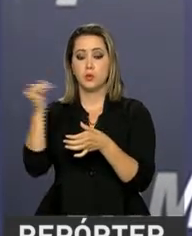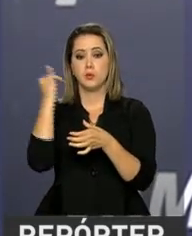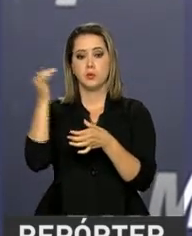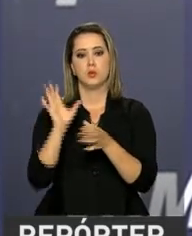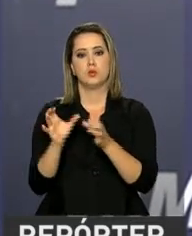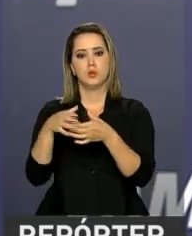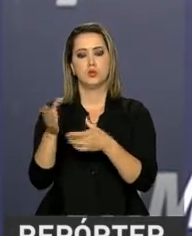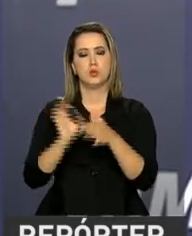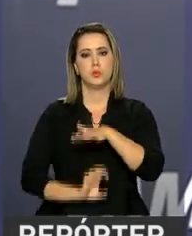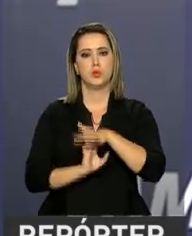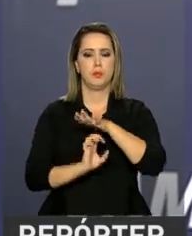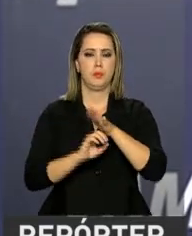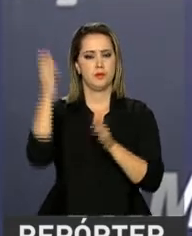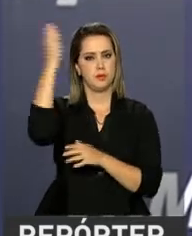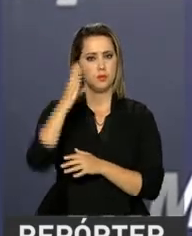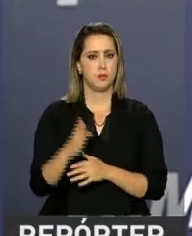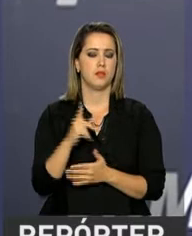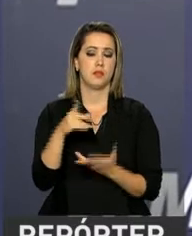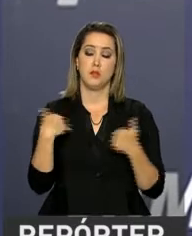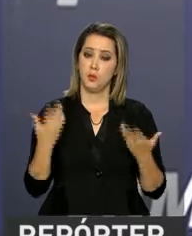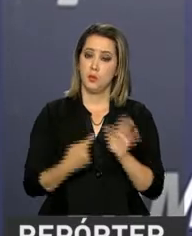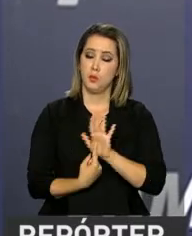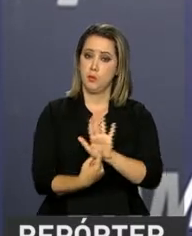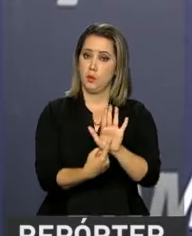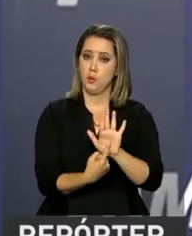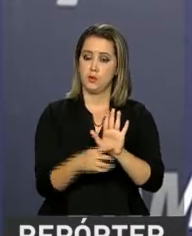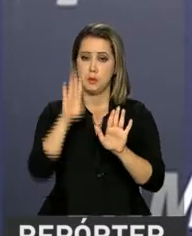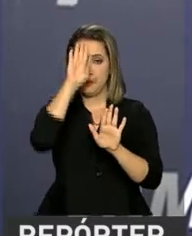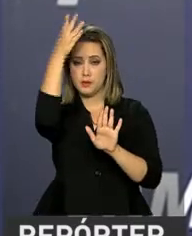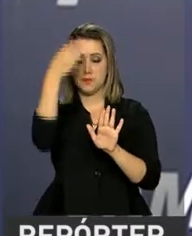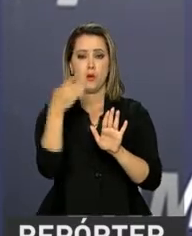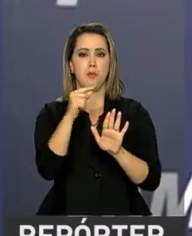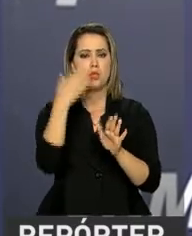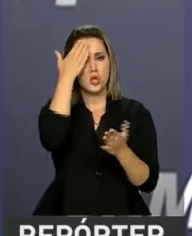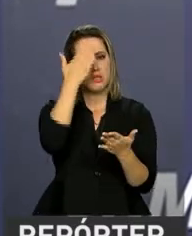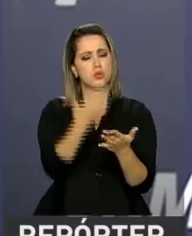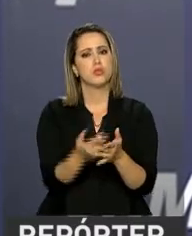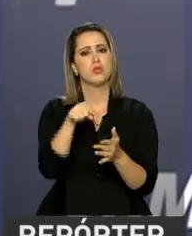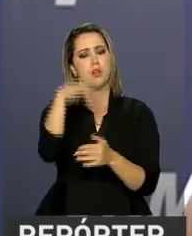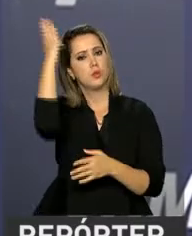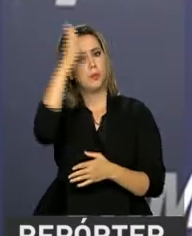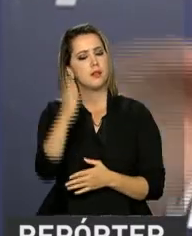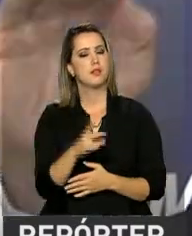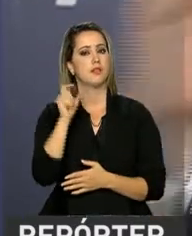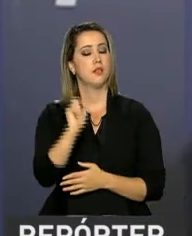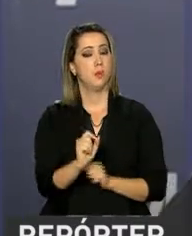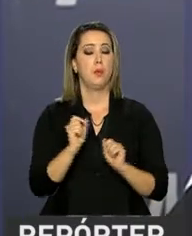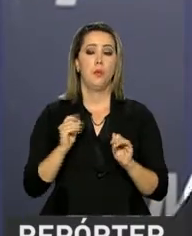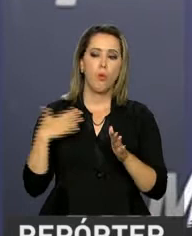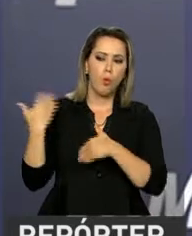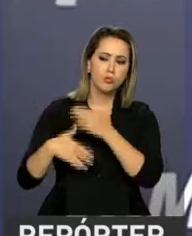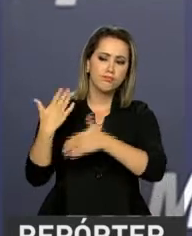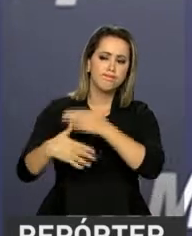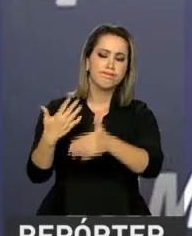relevante do setor empresarial brasileiro e que mostra principalmente uma confiança, de que o Brasil